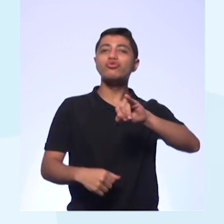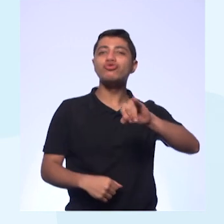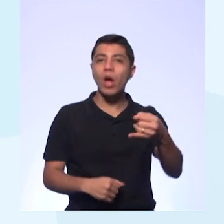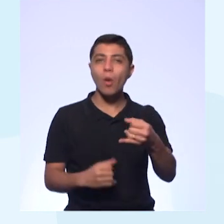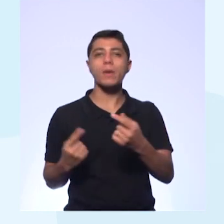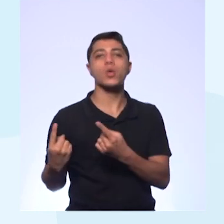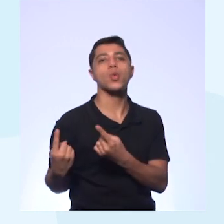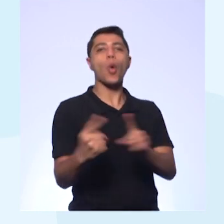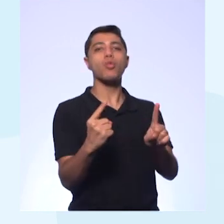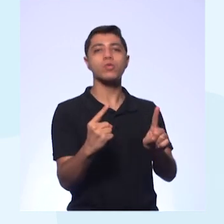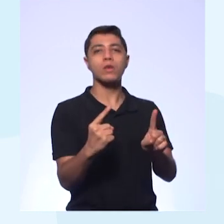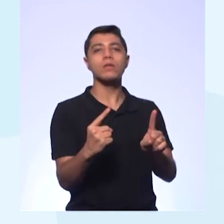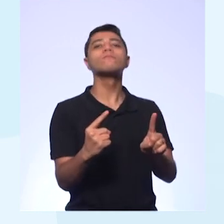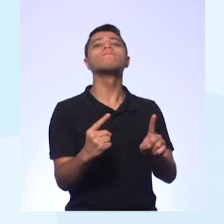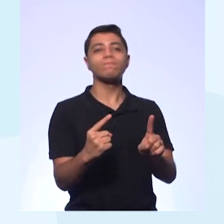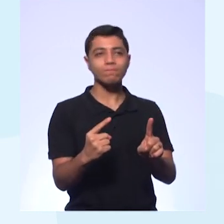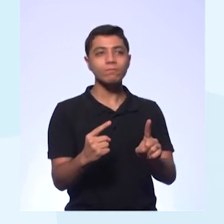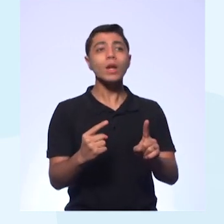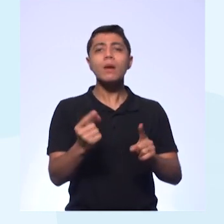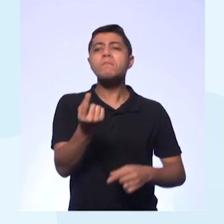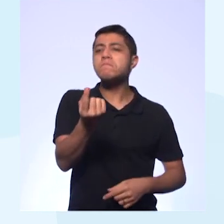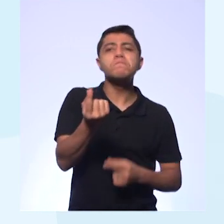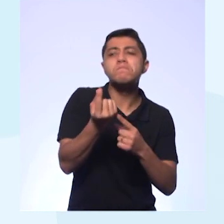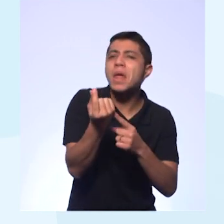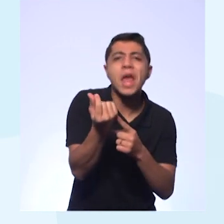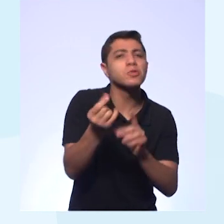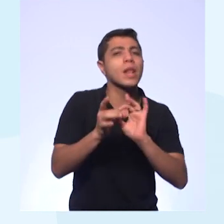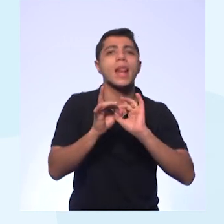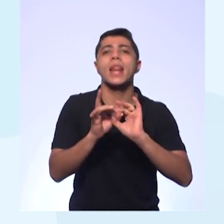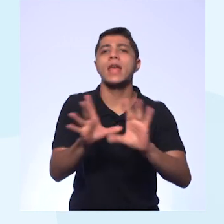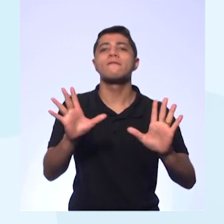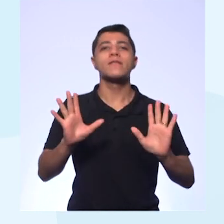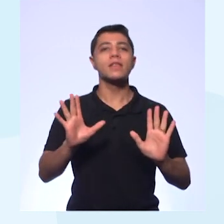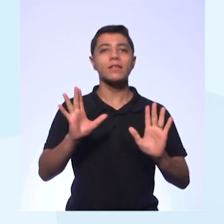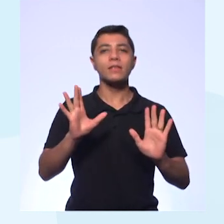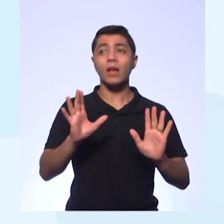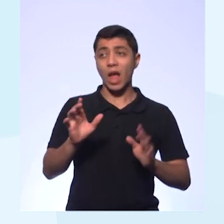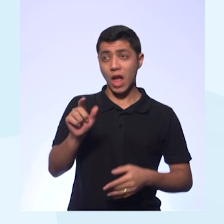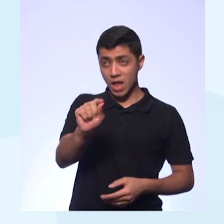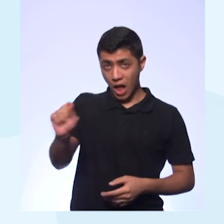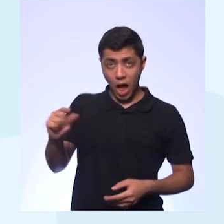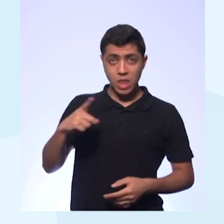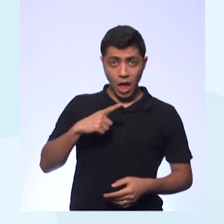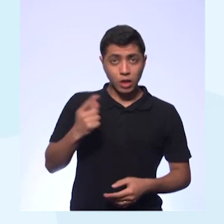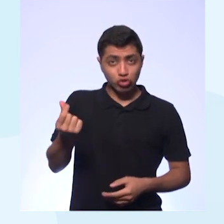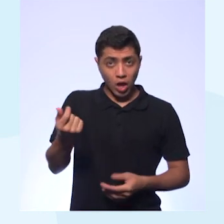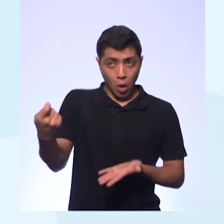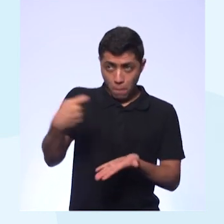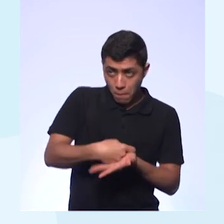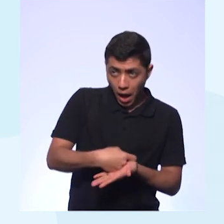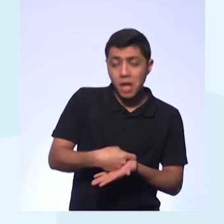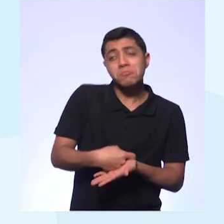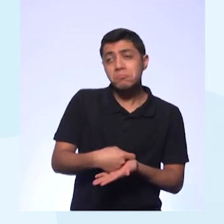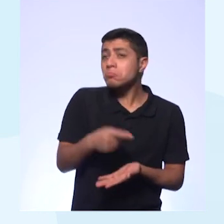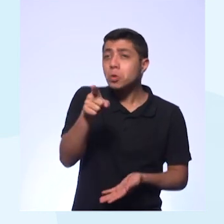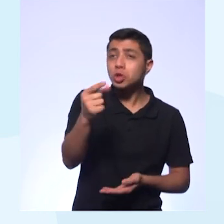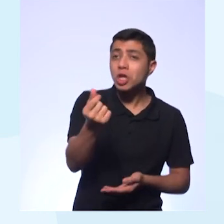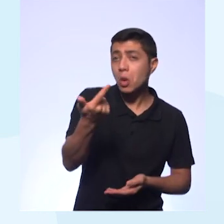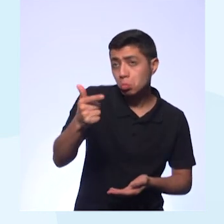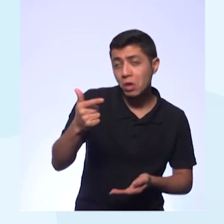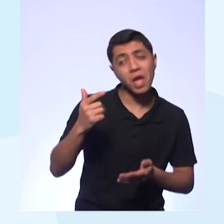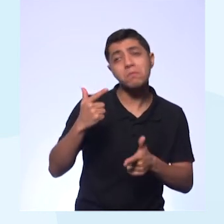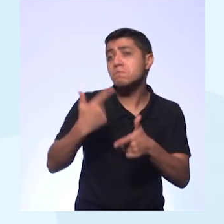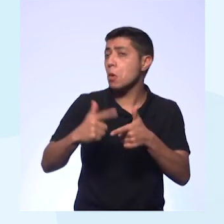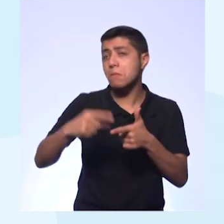necessidade foram liberados, cobrem o que quiser, quem tiver dinheiro para pagar que pague, quem não tiver paciência, né? Estimula a